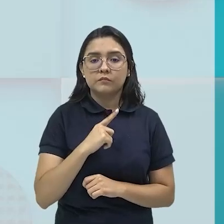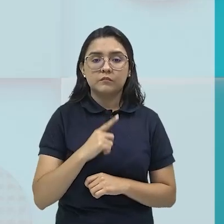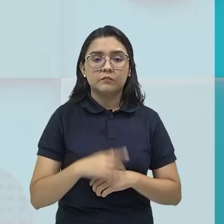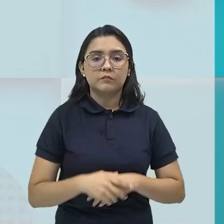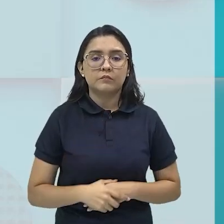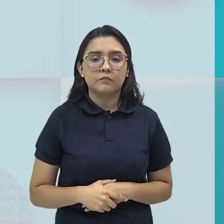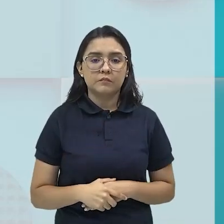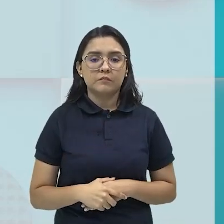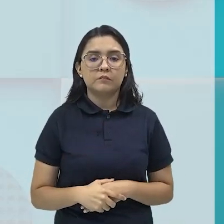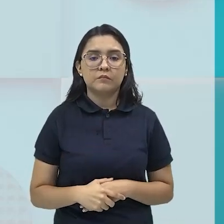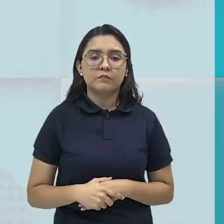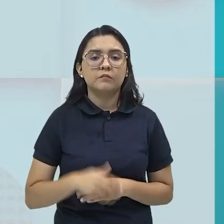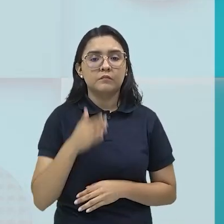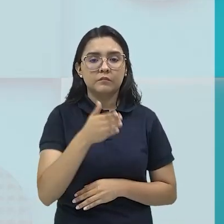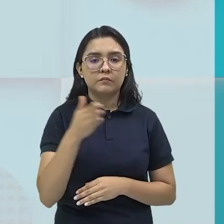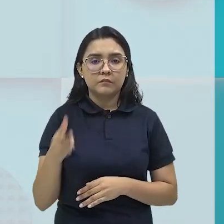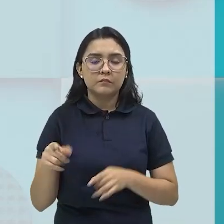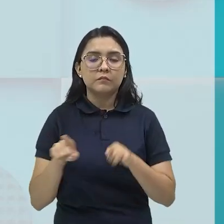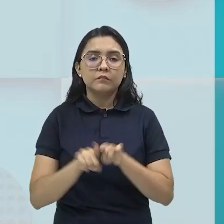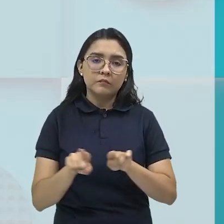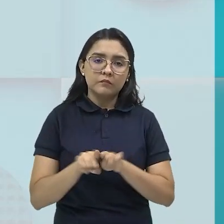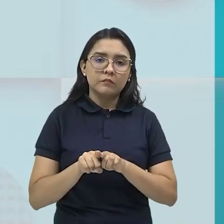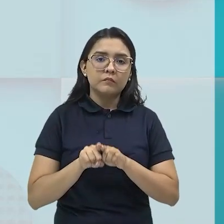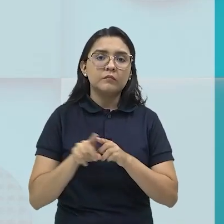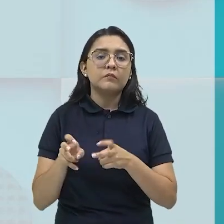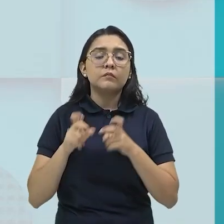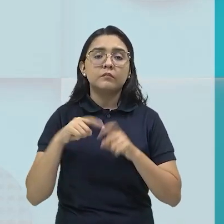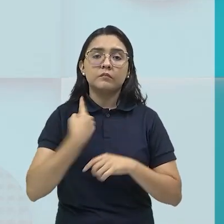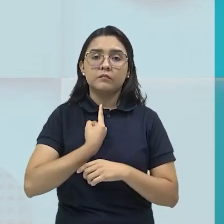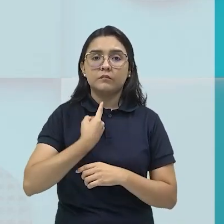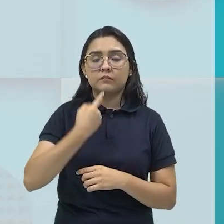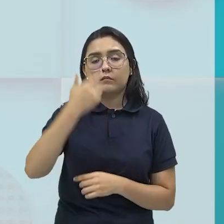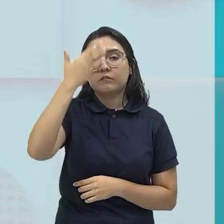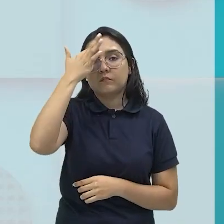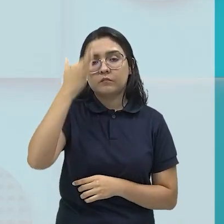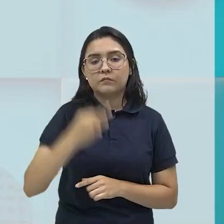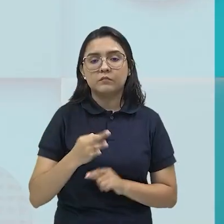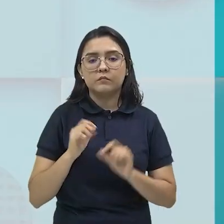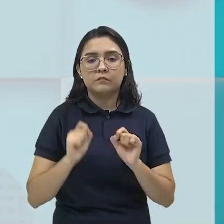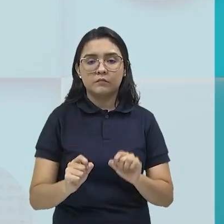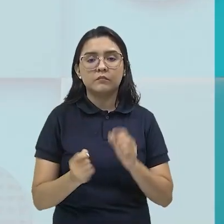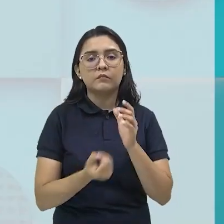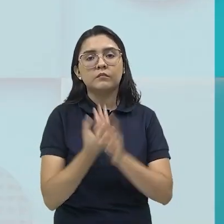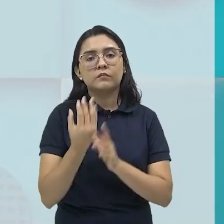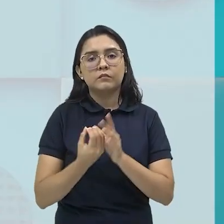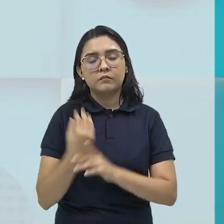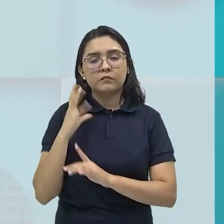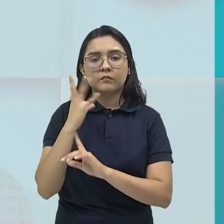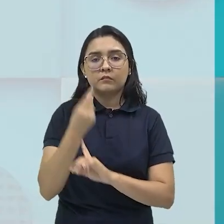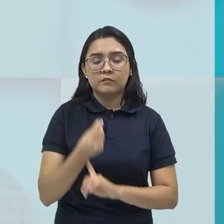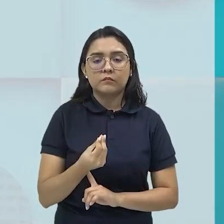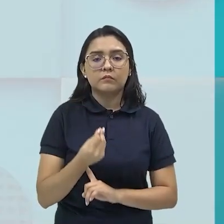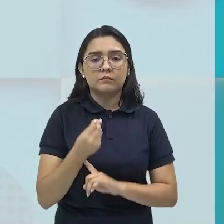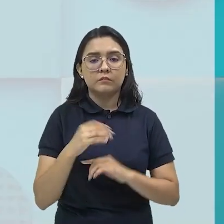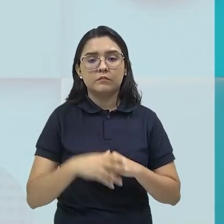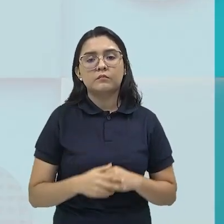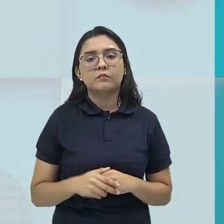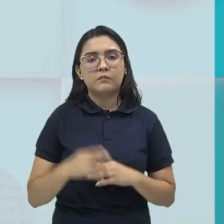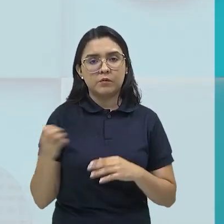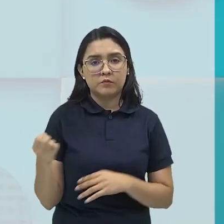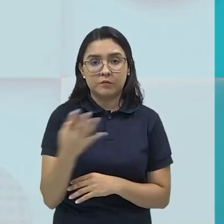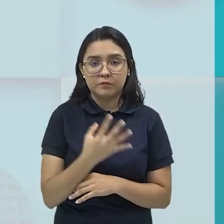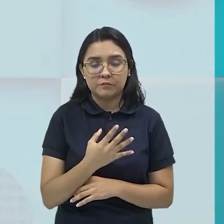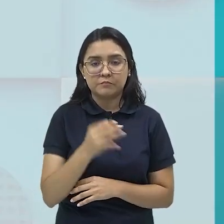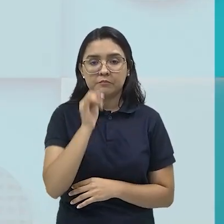invasões, dessa exploração, faz com que a gente entenda um pouco as produções artísticas mais recentes.